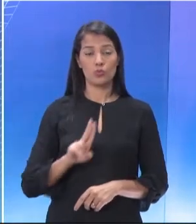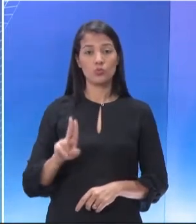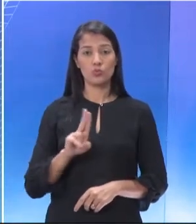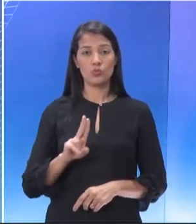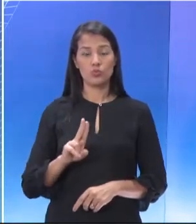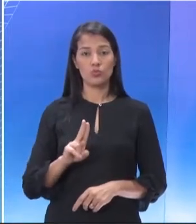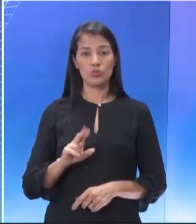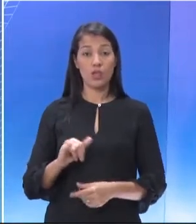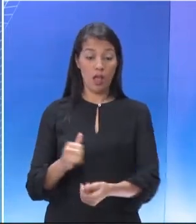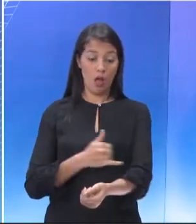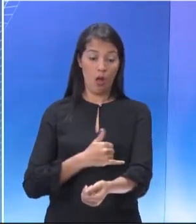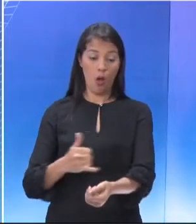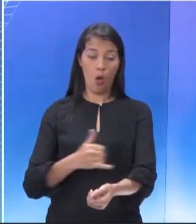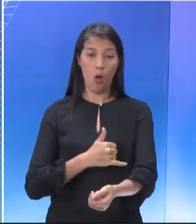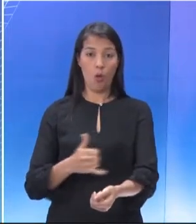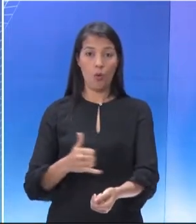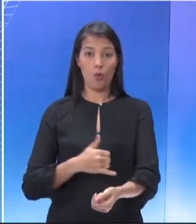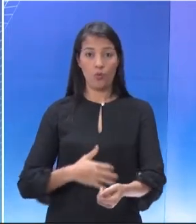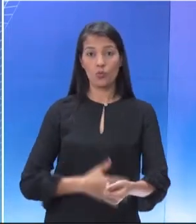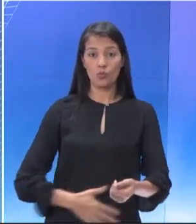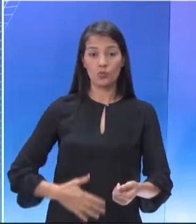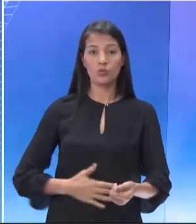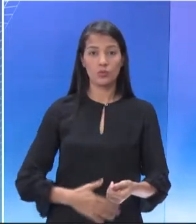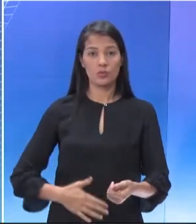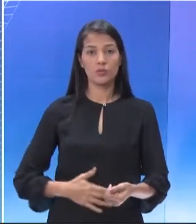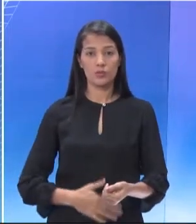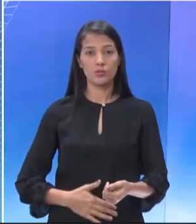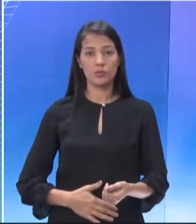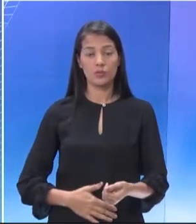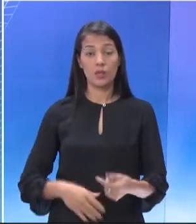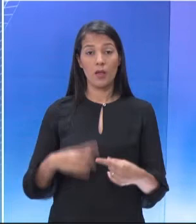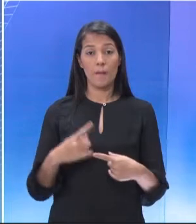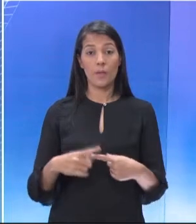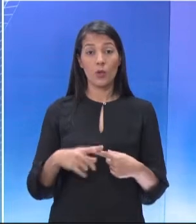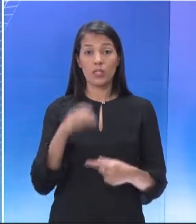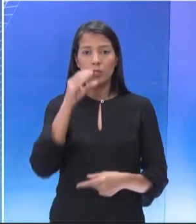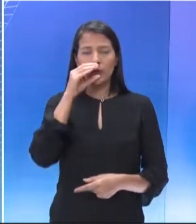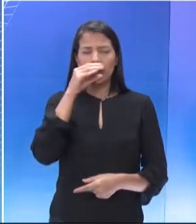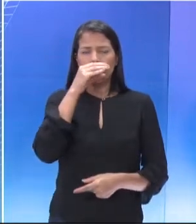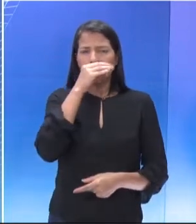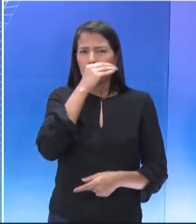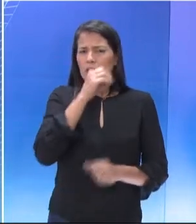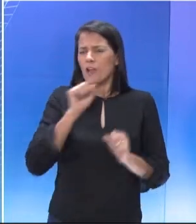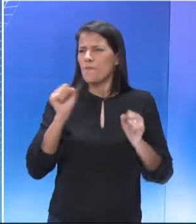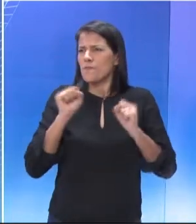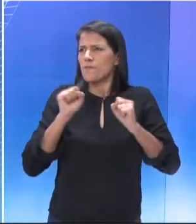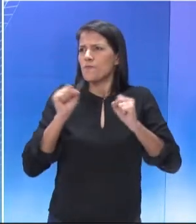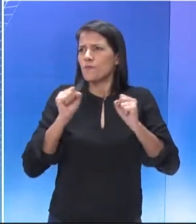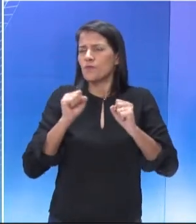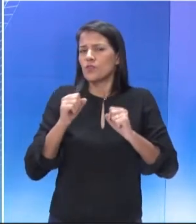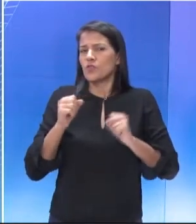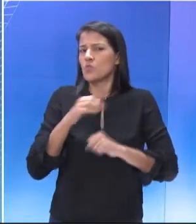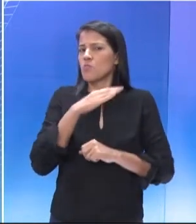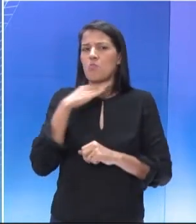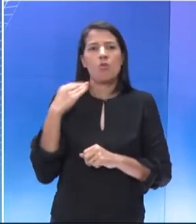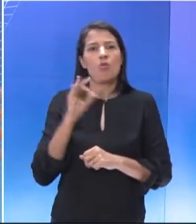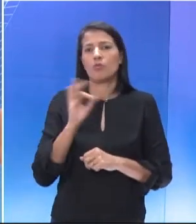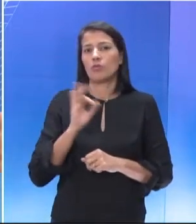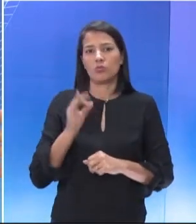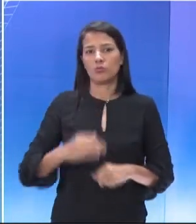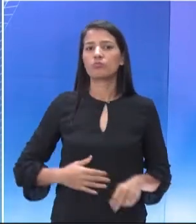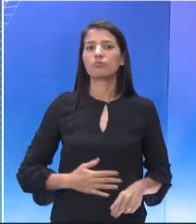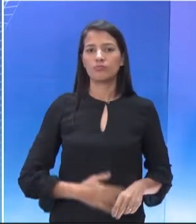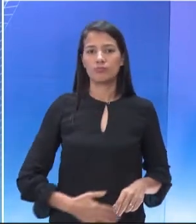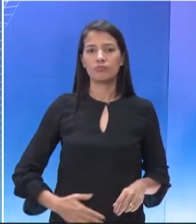frio extremo lá dos árticos polares. Lembrando que o urso polar ele só é encontrado no Polo Norte, não existe